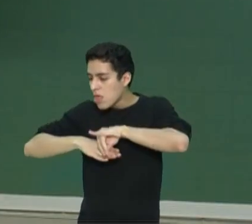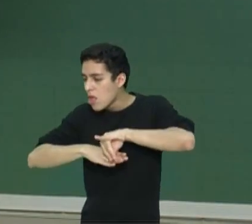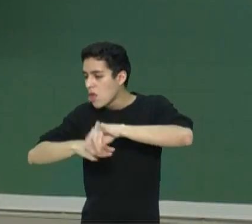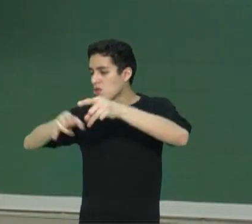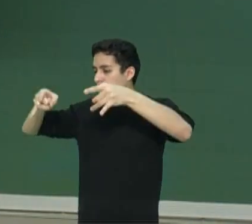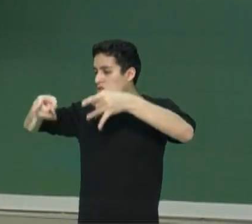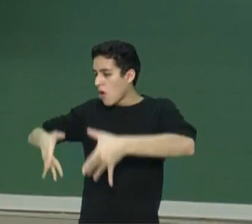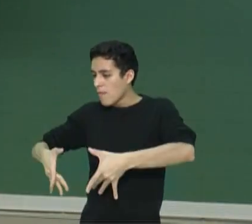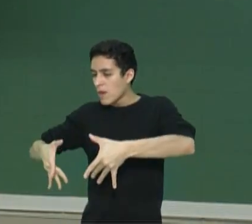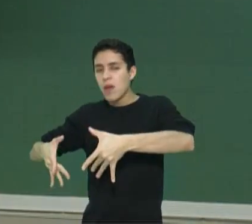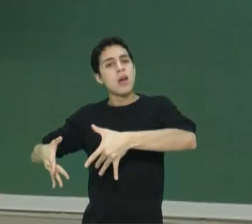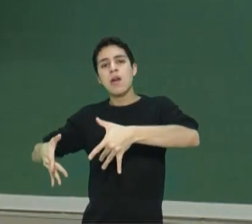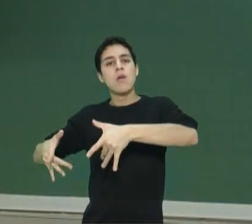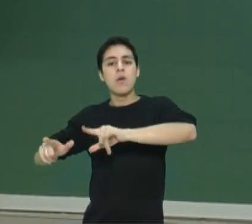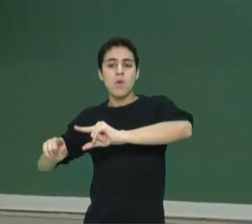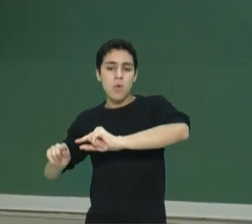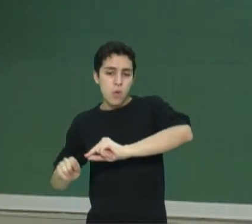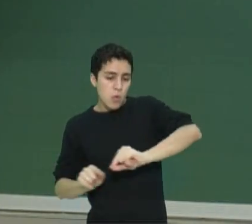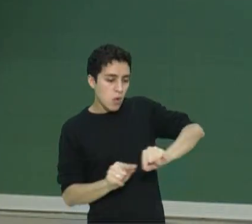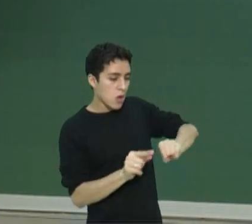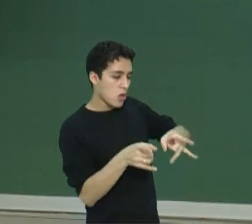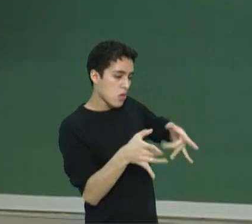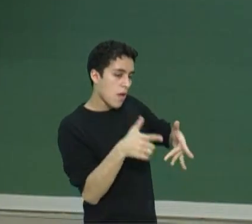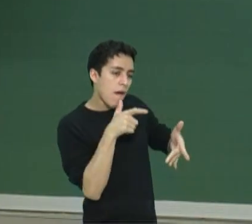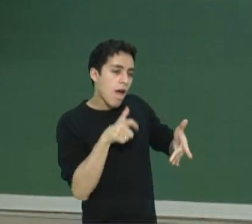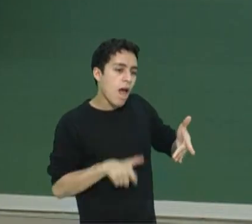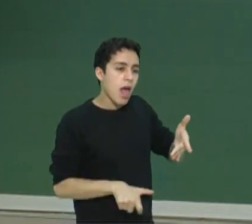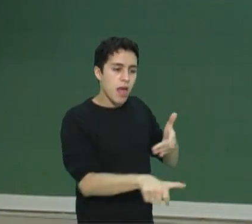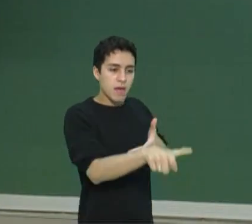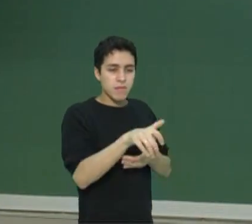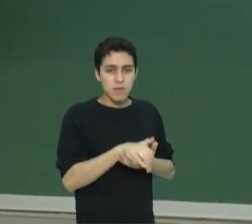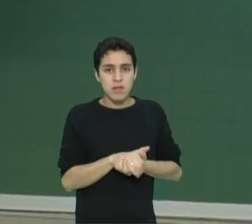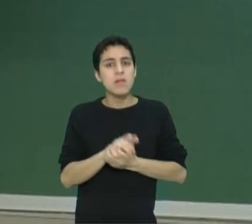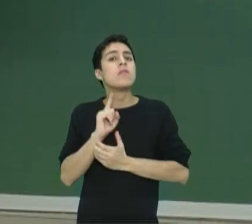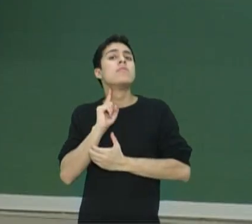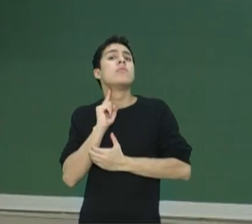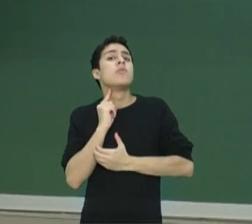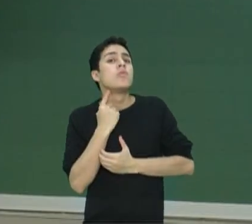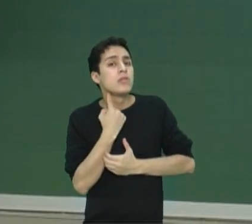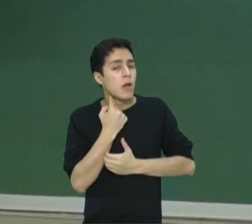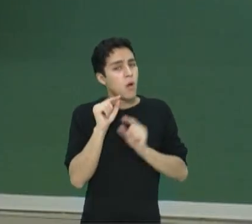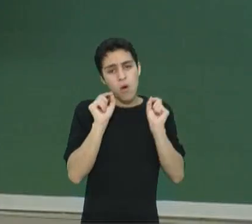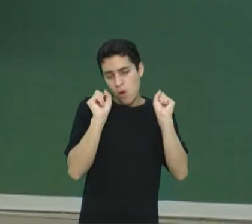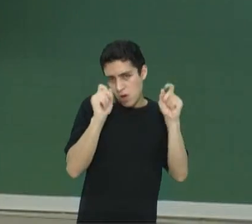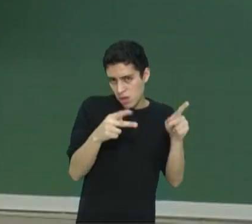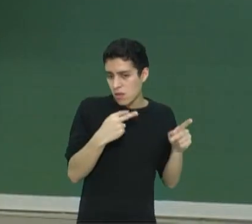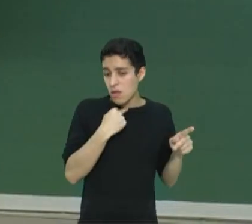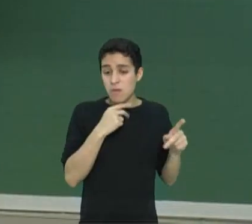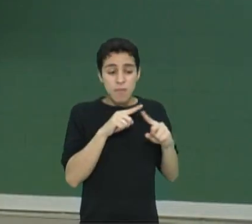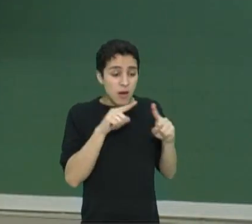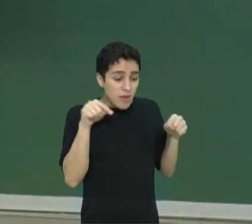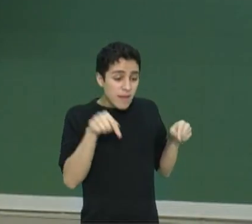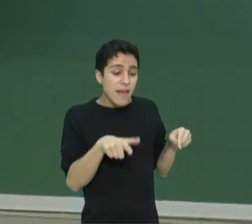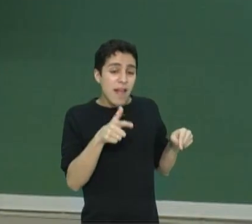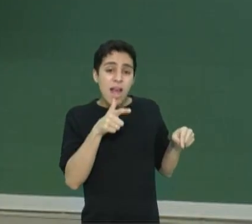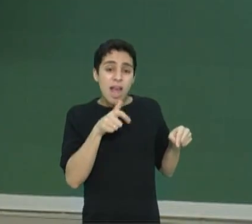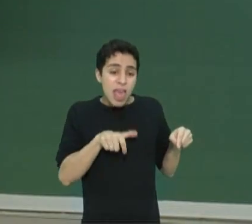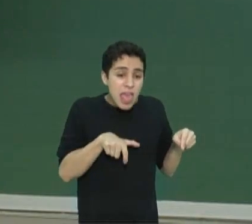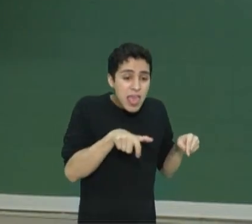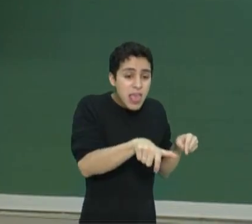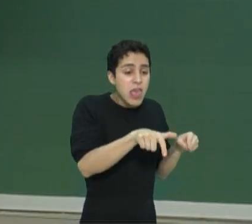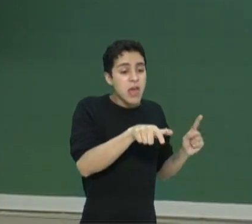em cursos d'água não é só a poluição no rio o rio vai levar essa água até oceano